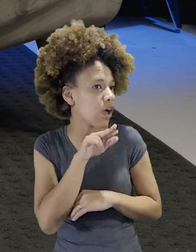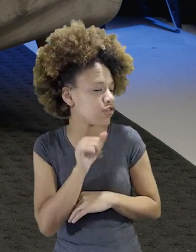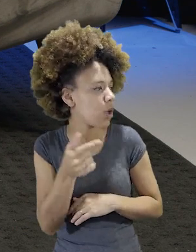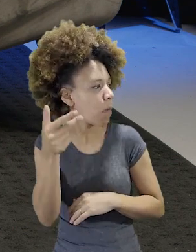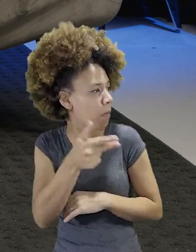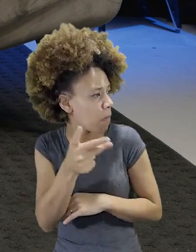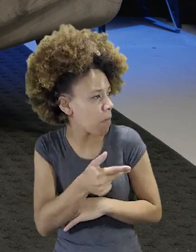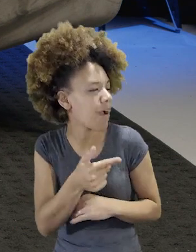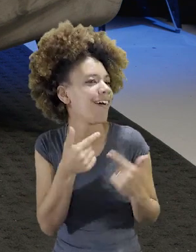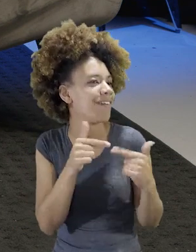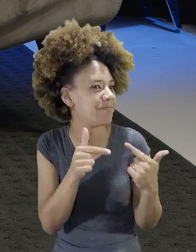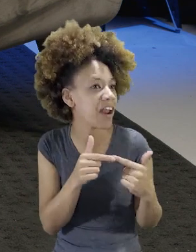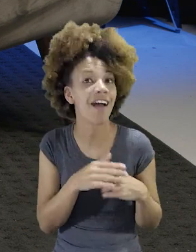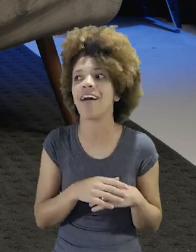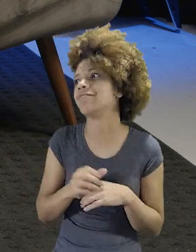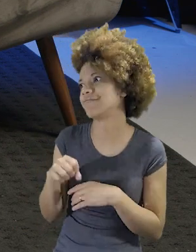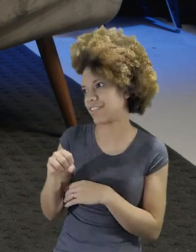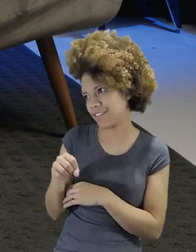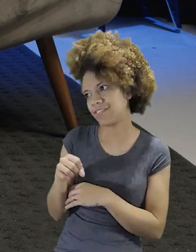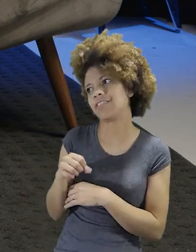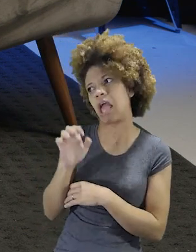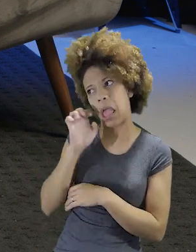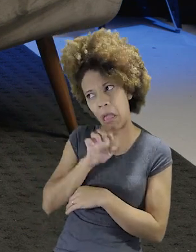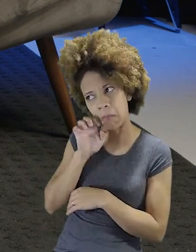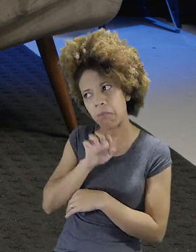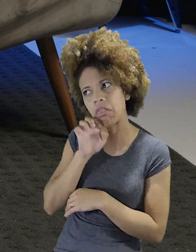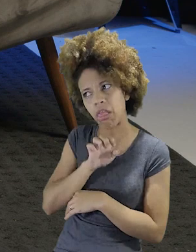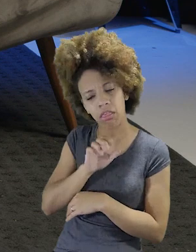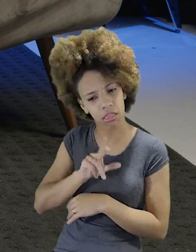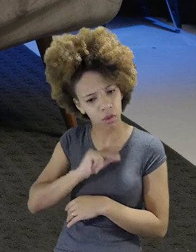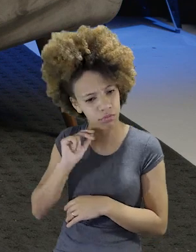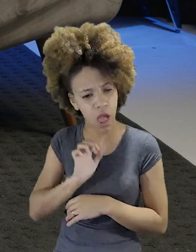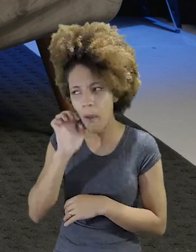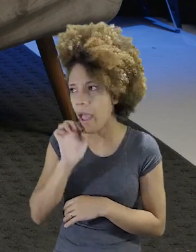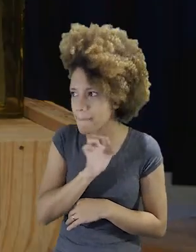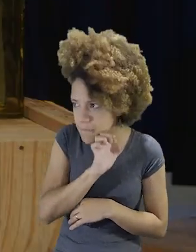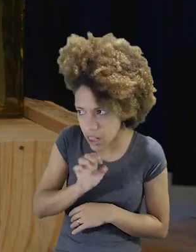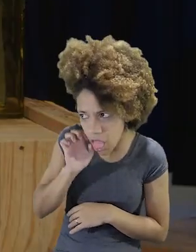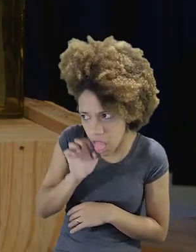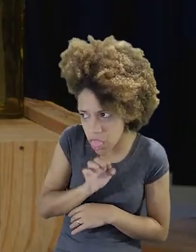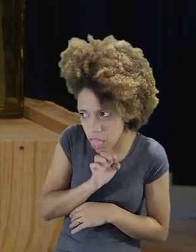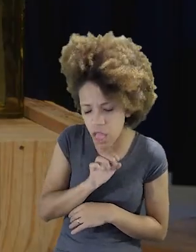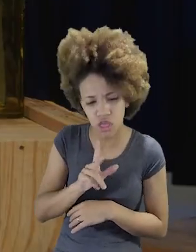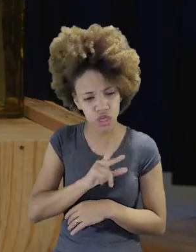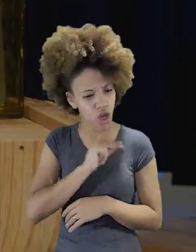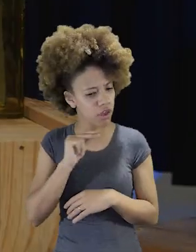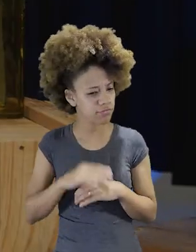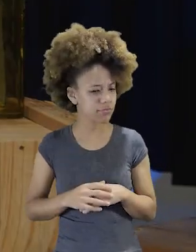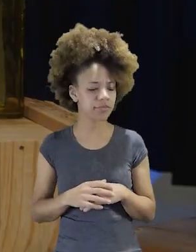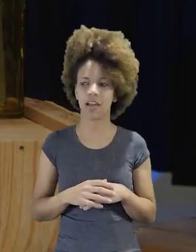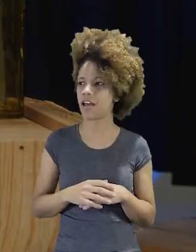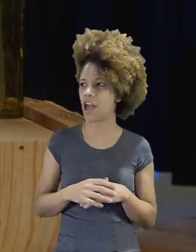e as batalhas de rimas são bem humoradas assim as coisas cara tipo na época do